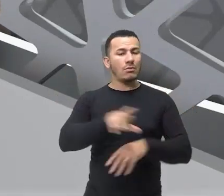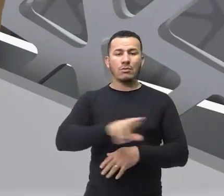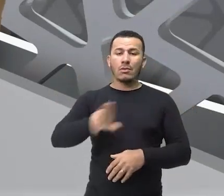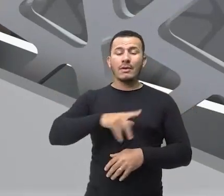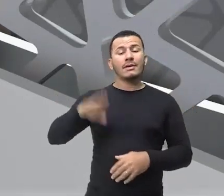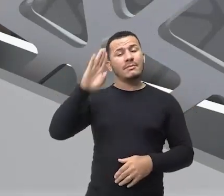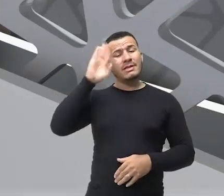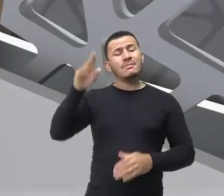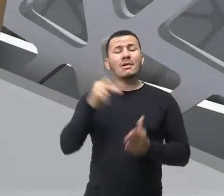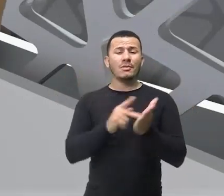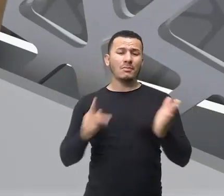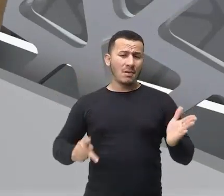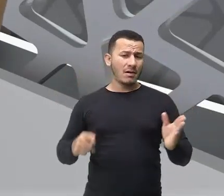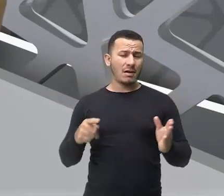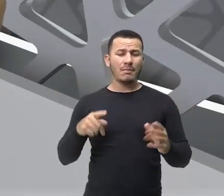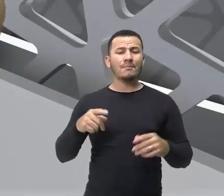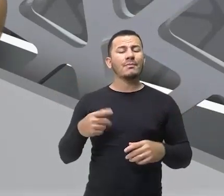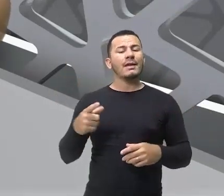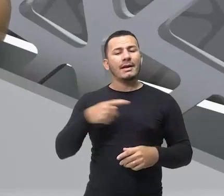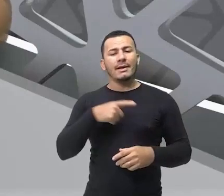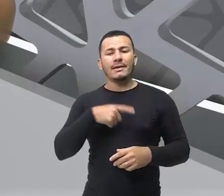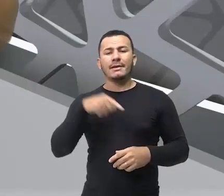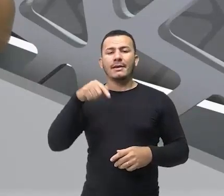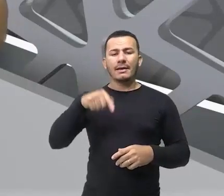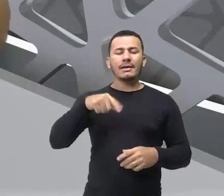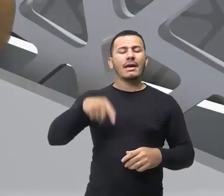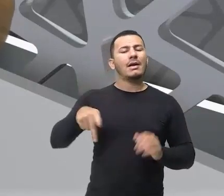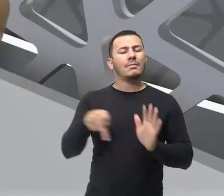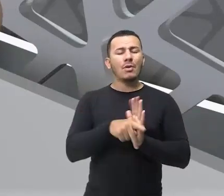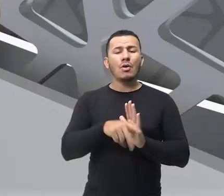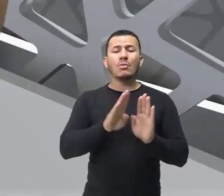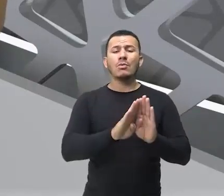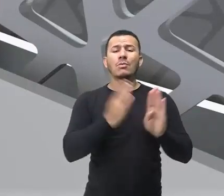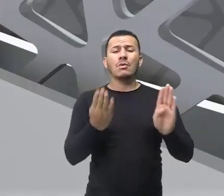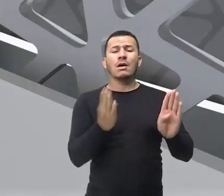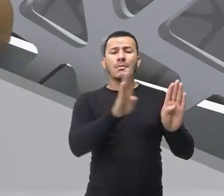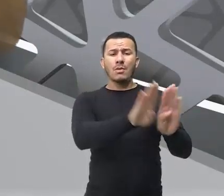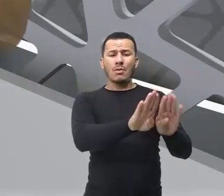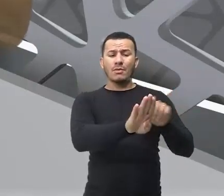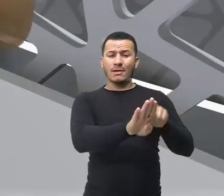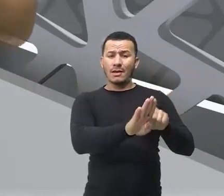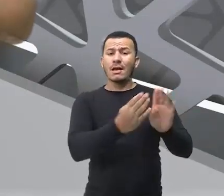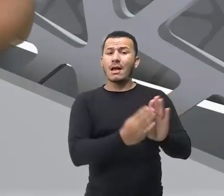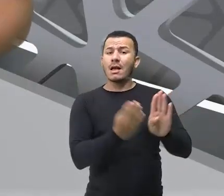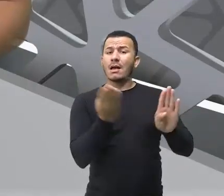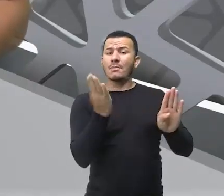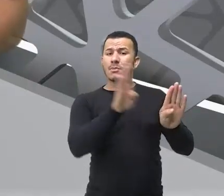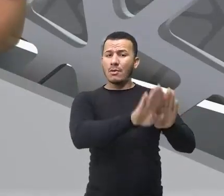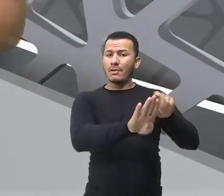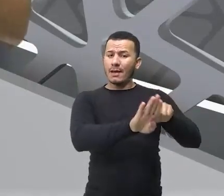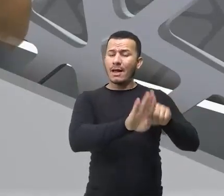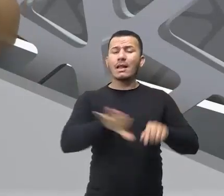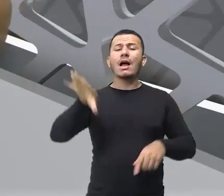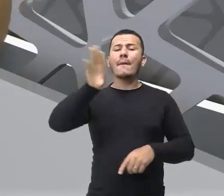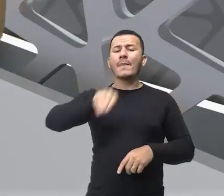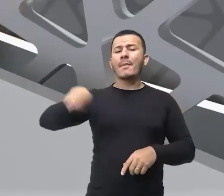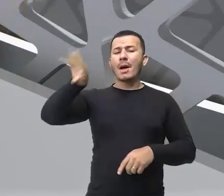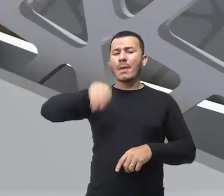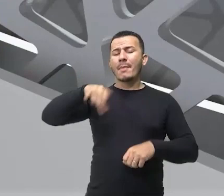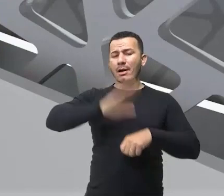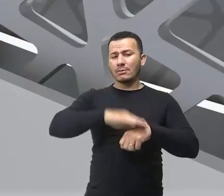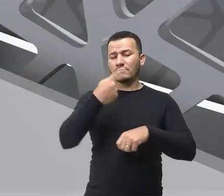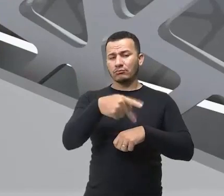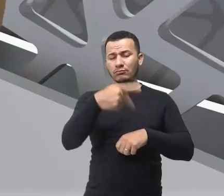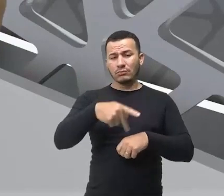nesse poema. Por quê? Porque nós temos aí a figura de uma porta. É a porta quem está falando no poema. Ela é